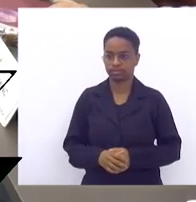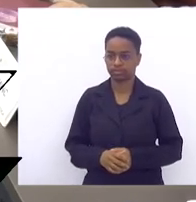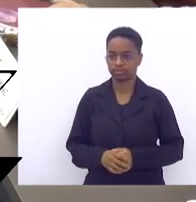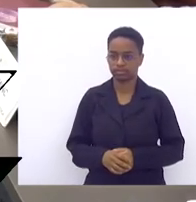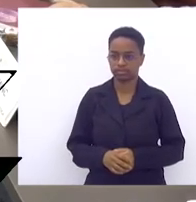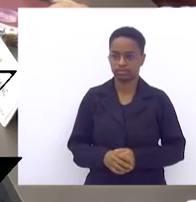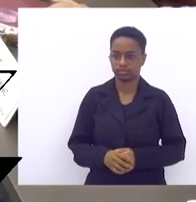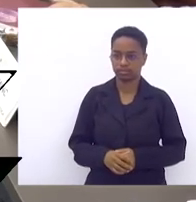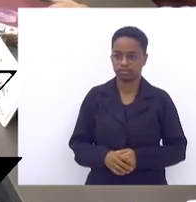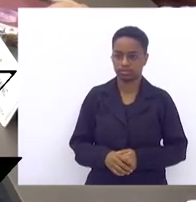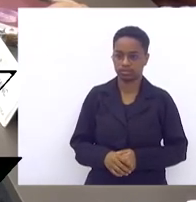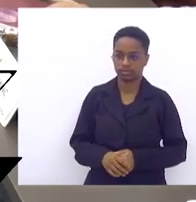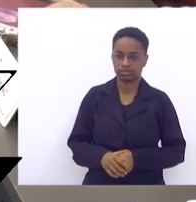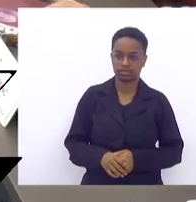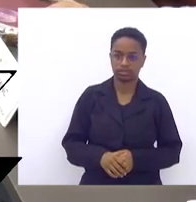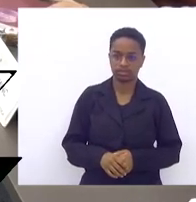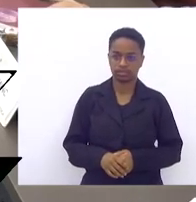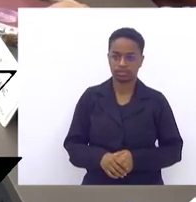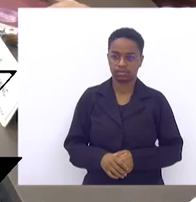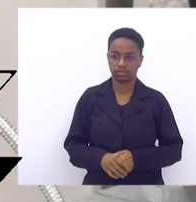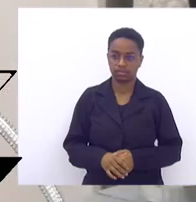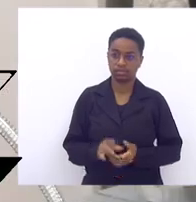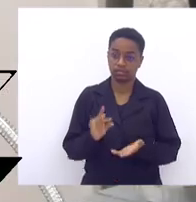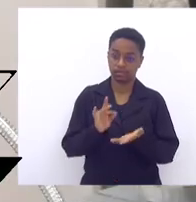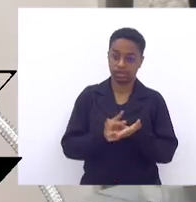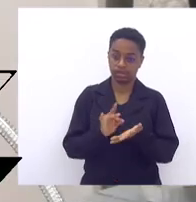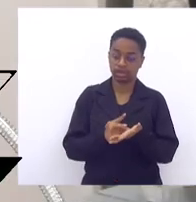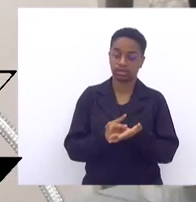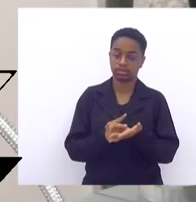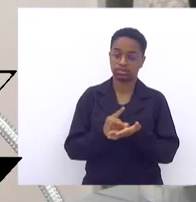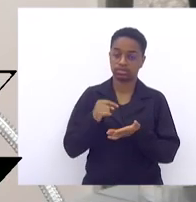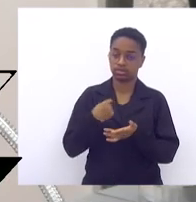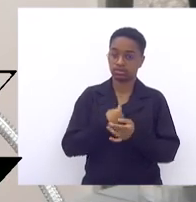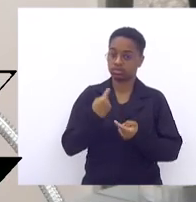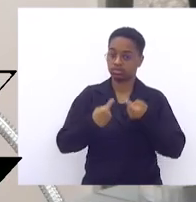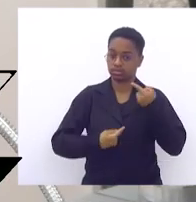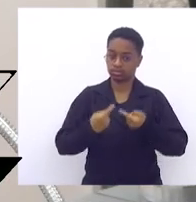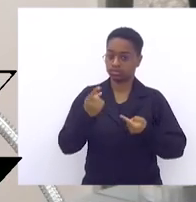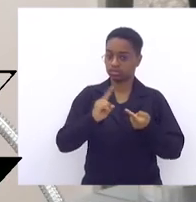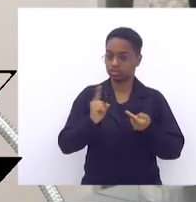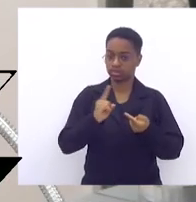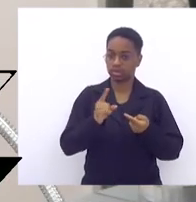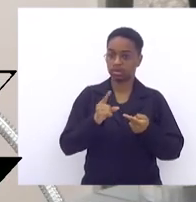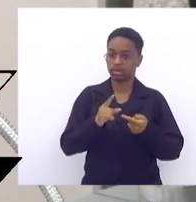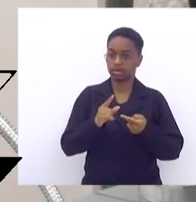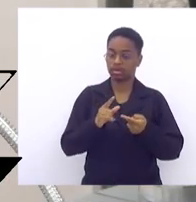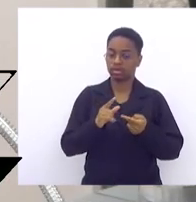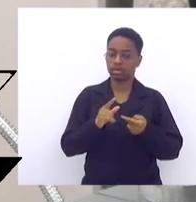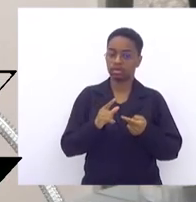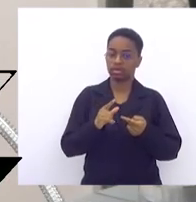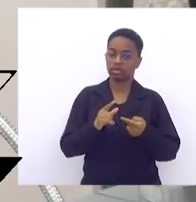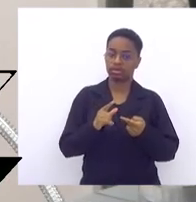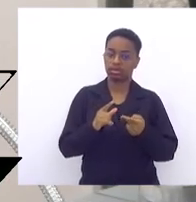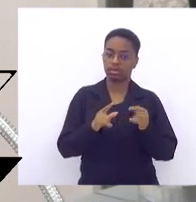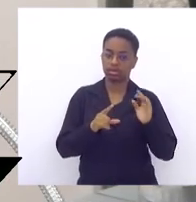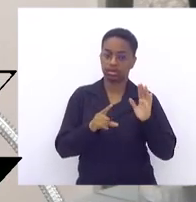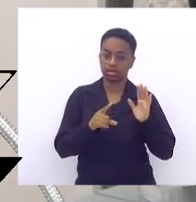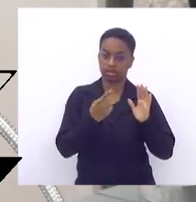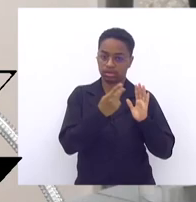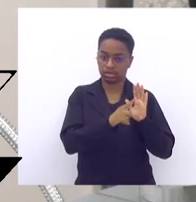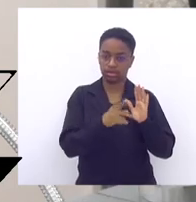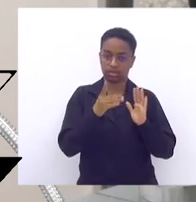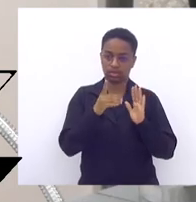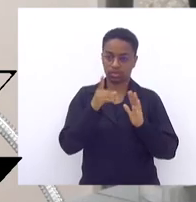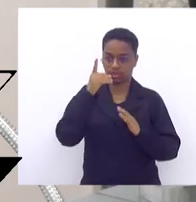Na verdade, a gente não promoveu a discussão da lei do deputado Luiz Paulo, que estava do PL do deputado Luiz Paulo, que estava em pauta